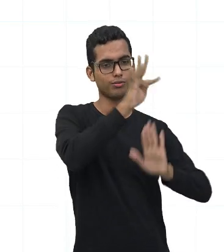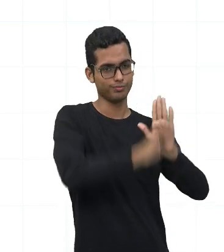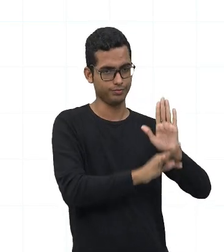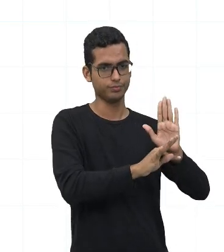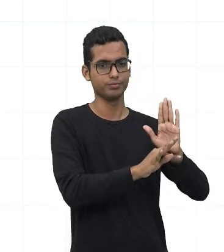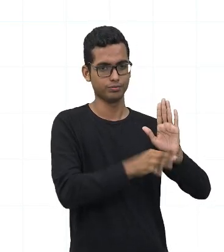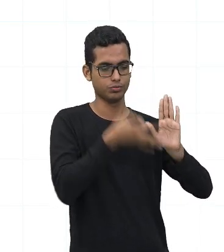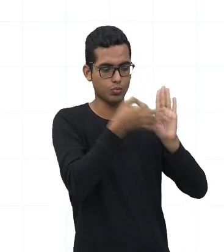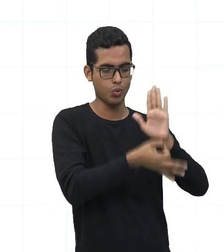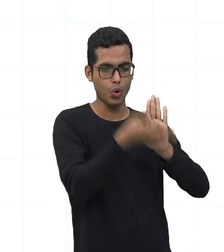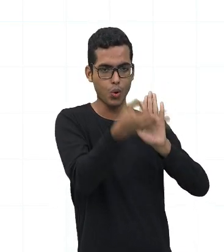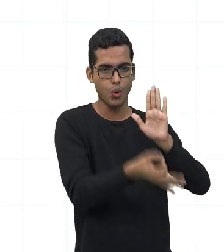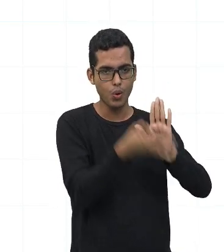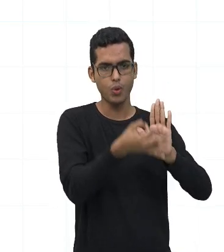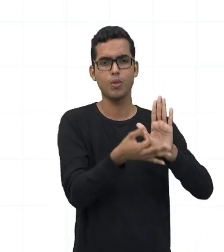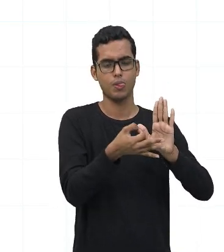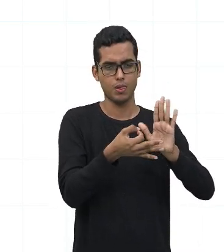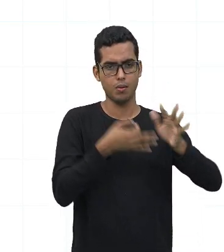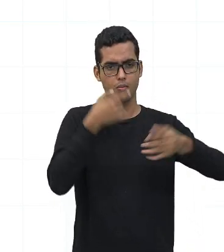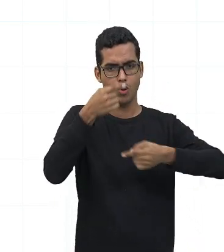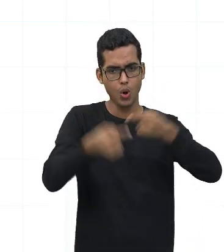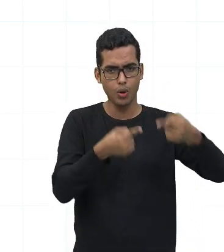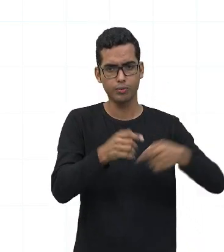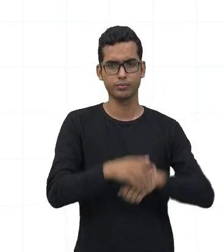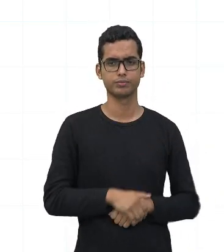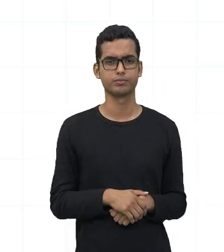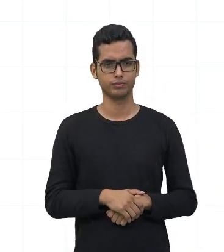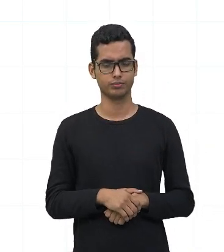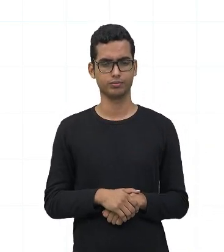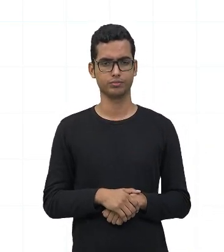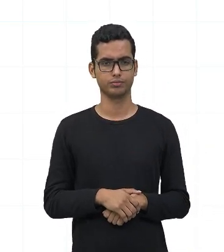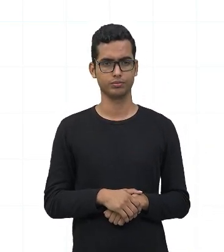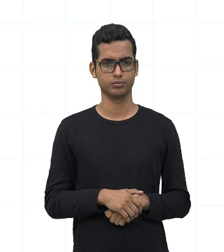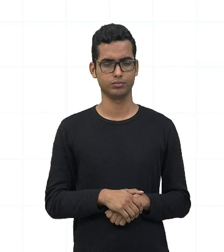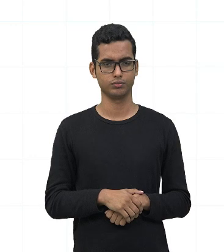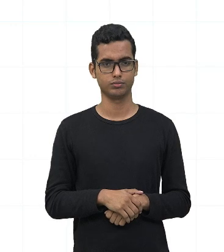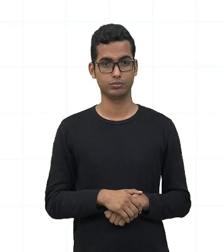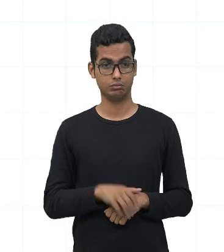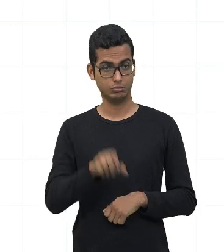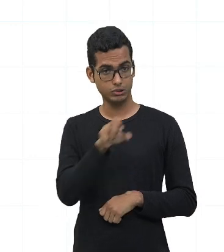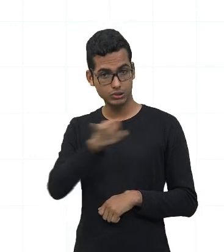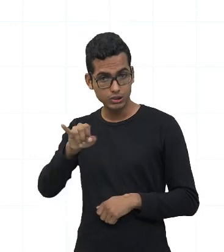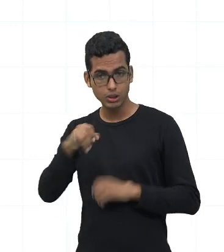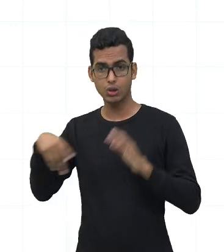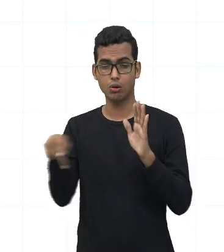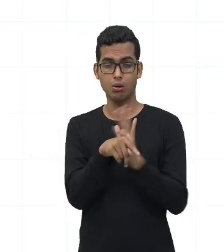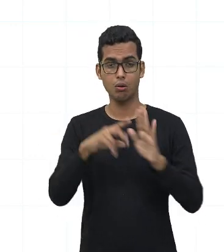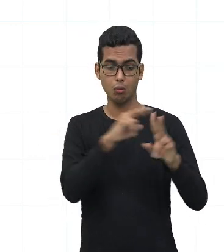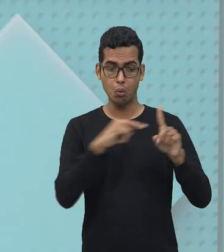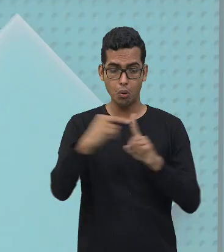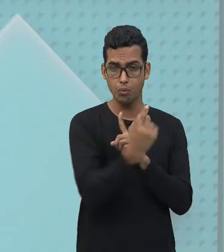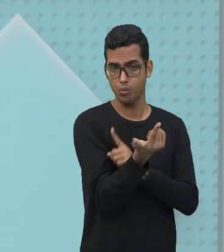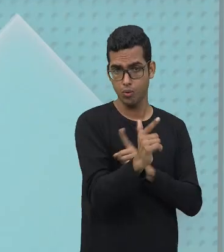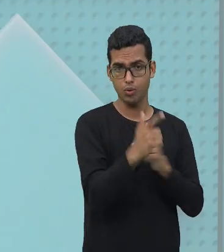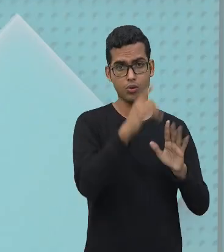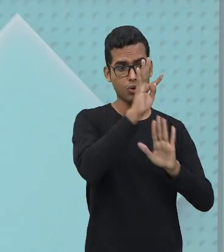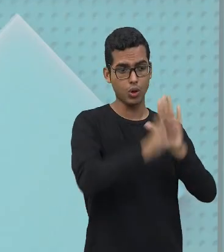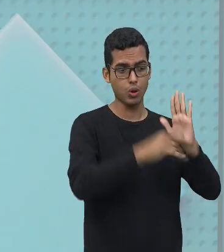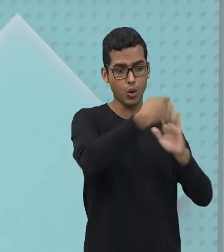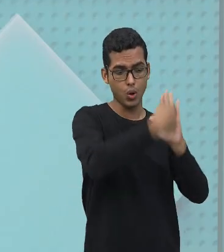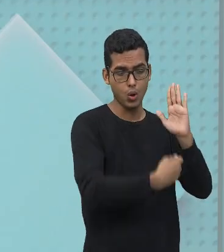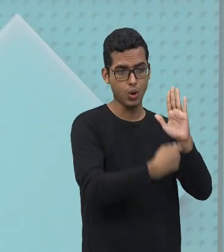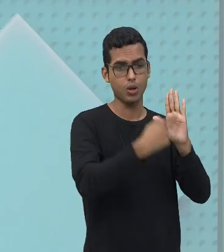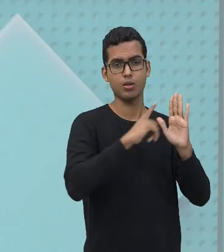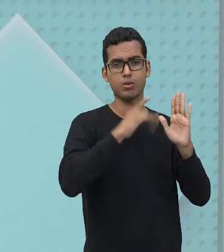argumentativo. Então, sem eu ter o meu ponto de vista, eu não vou poder fazer um texto argumentativo, porque ele